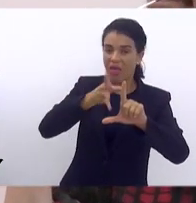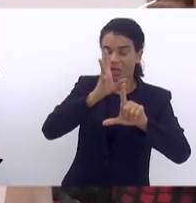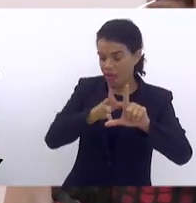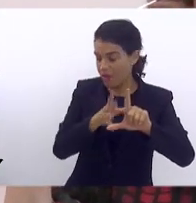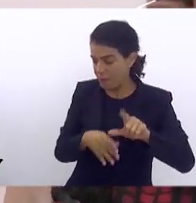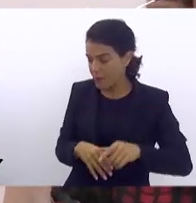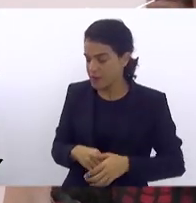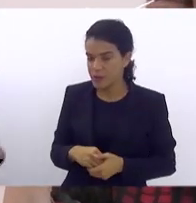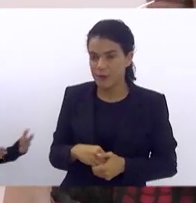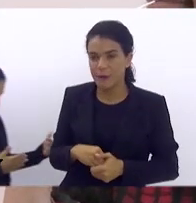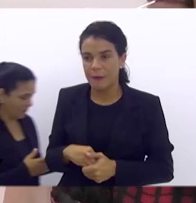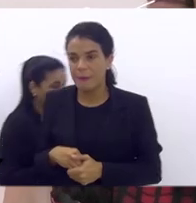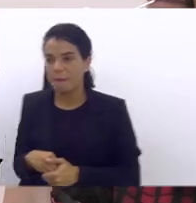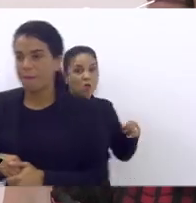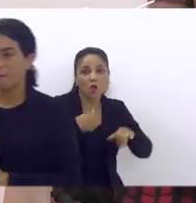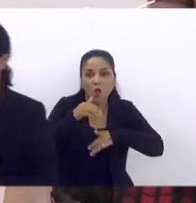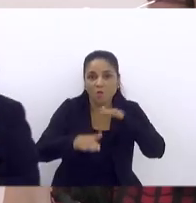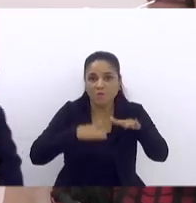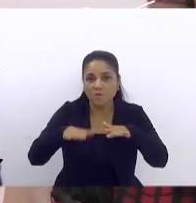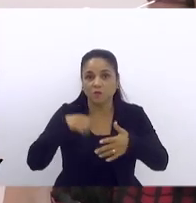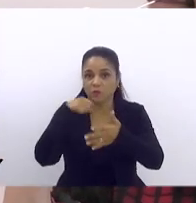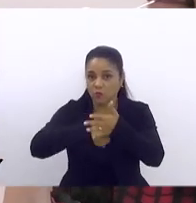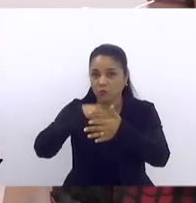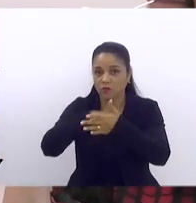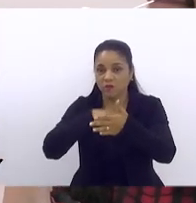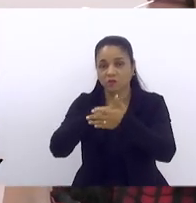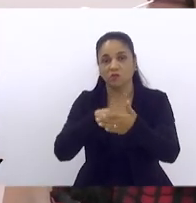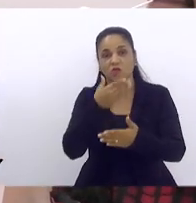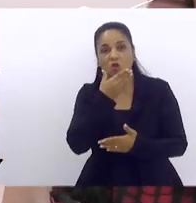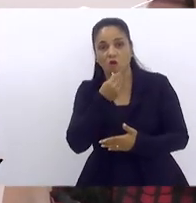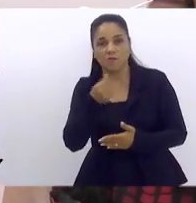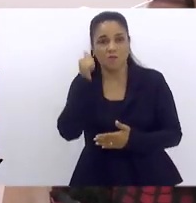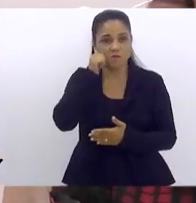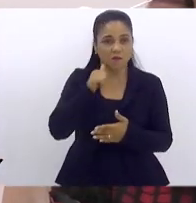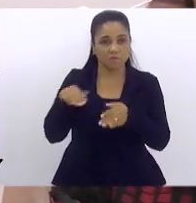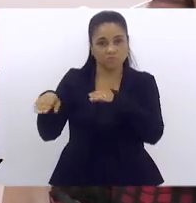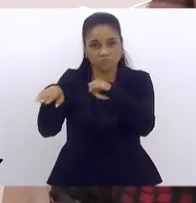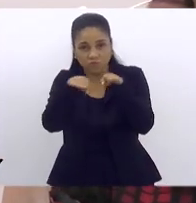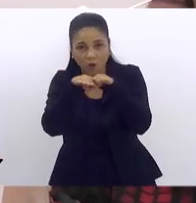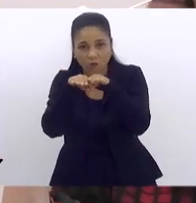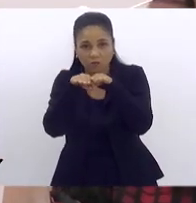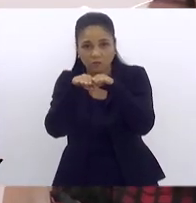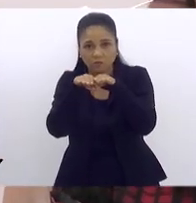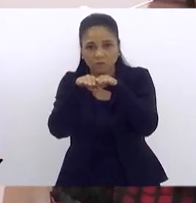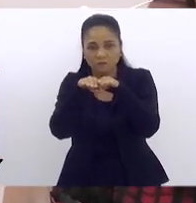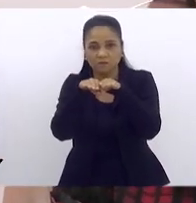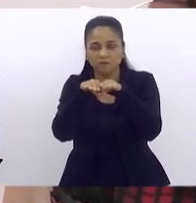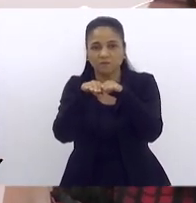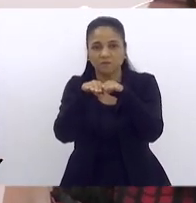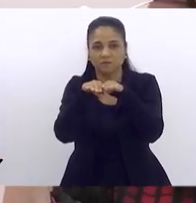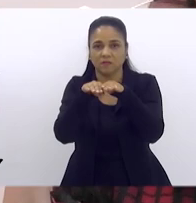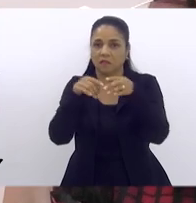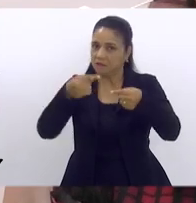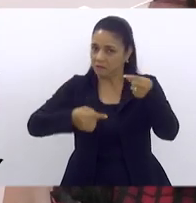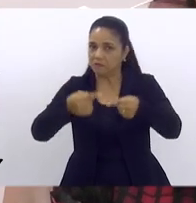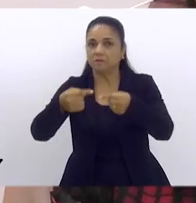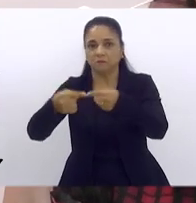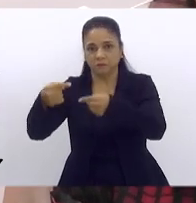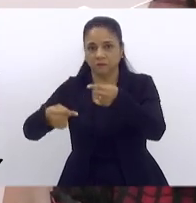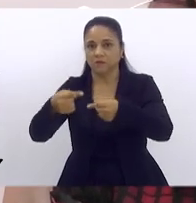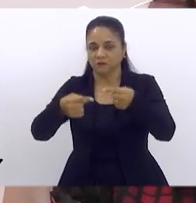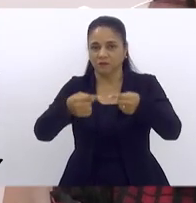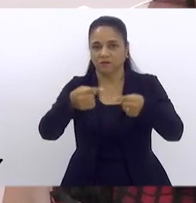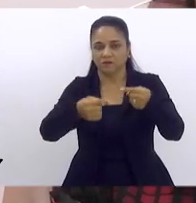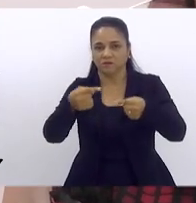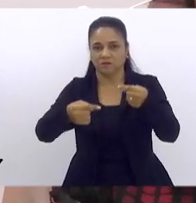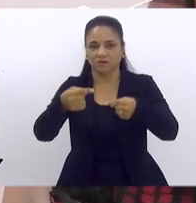tá tendo movimento fora que tá lutando para isso que mulheres e homens sejam tratados iguais então a gente entra ali num debate eu